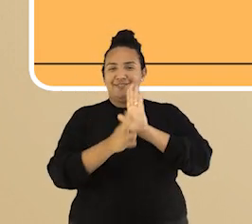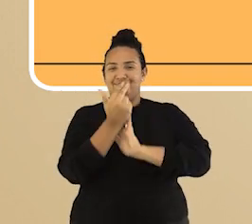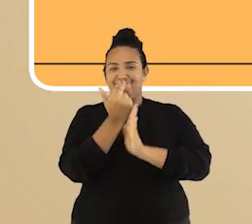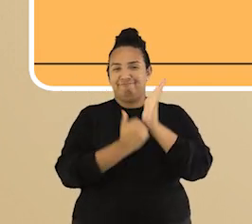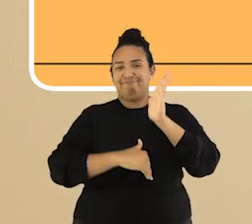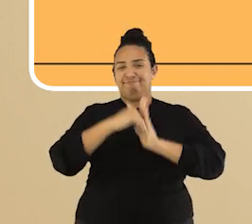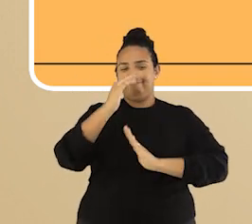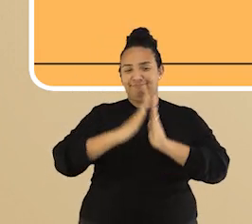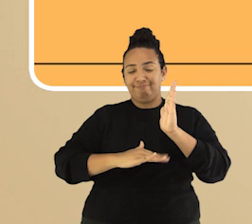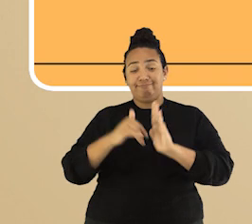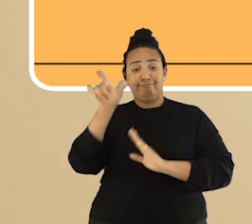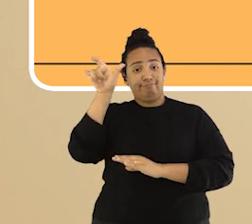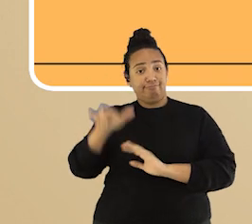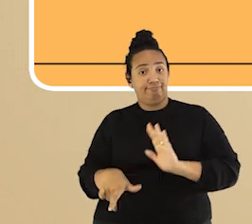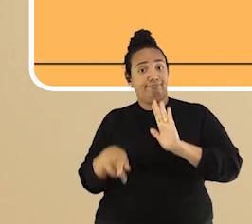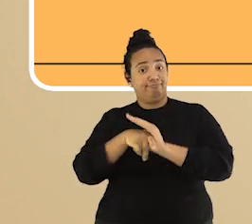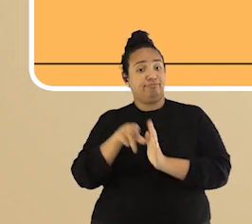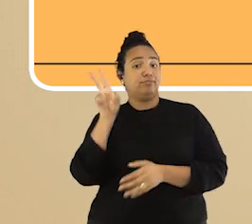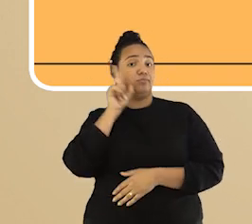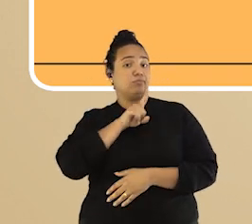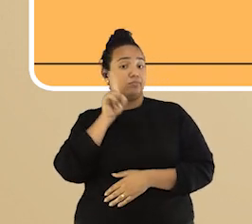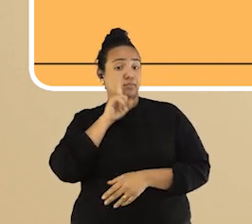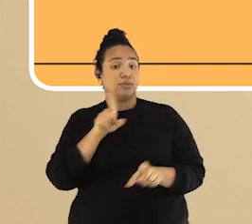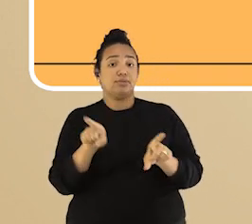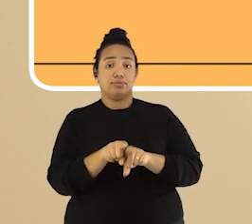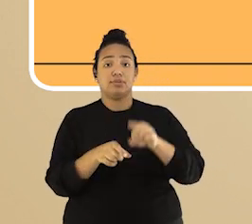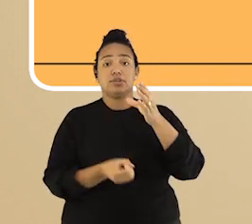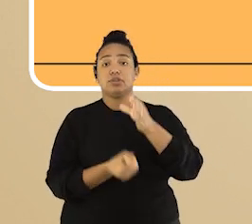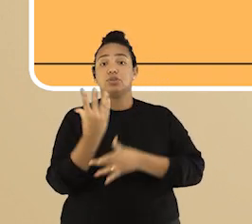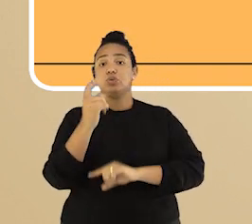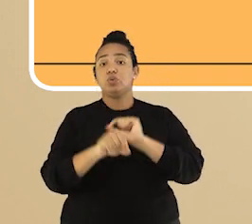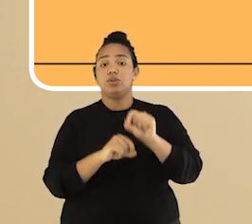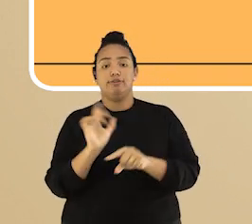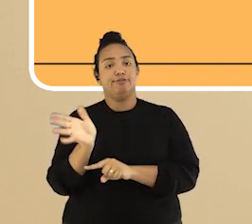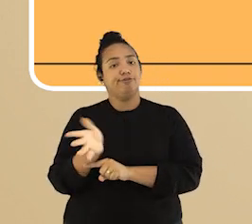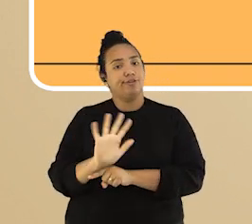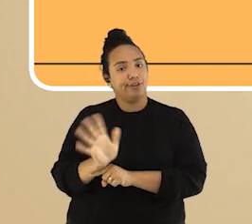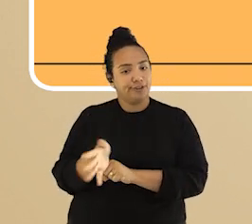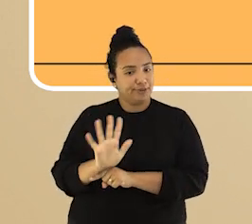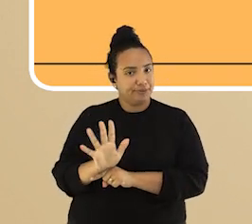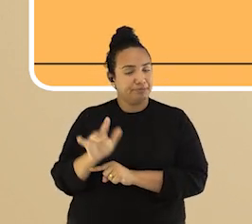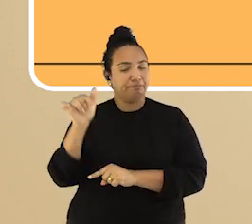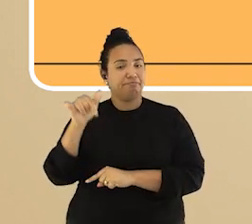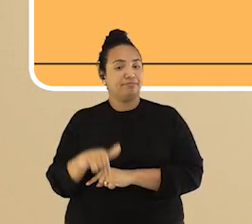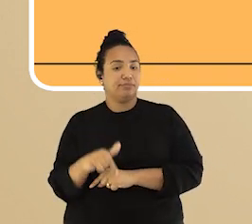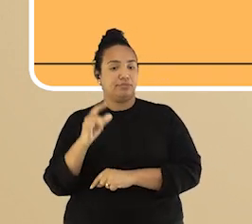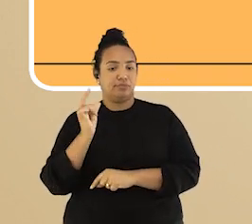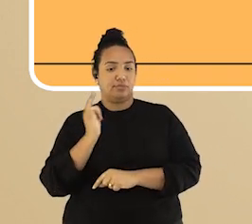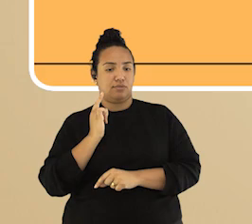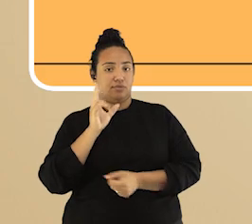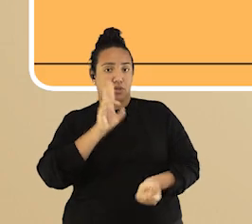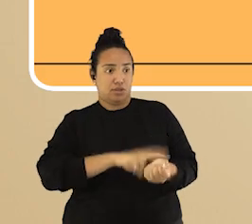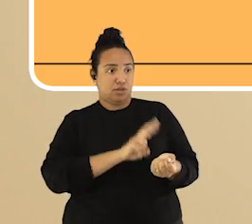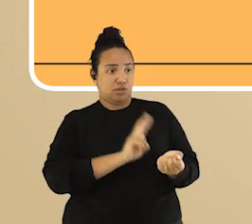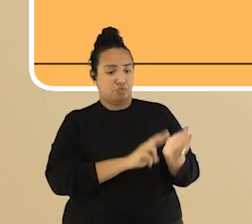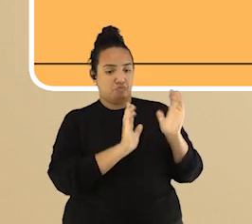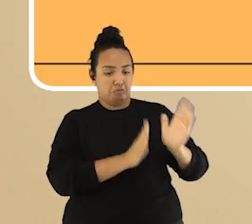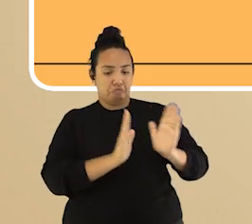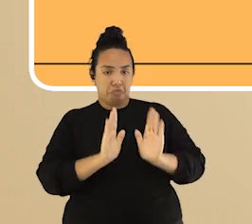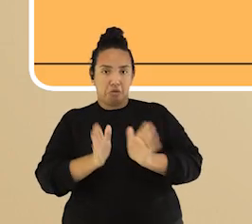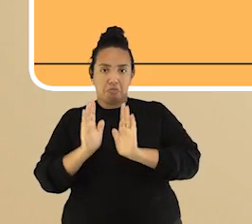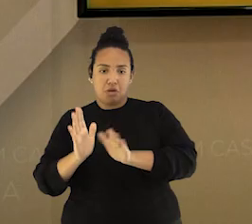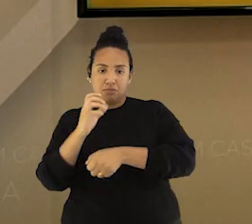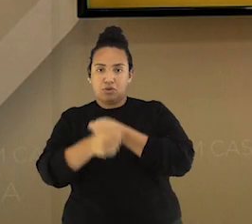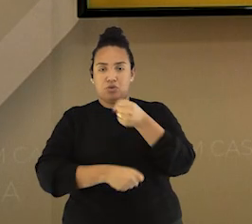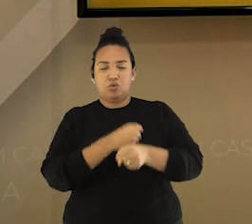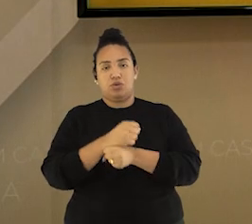artista americano passou a realizar também filmes produzidos em ritmos constantes em